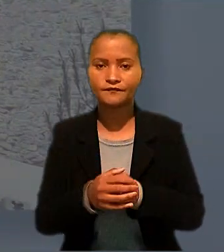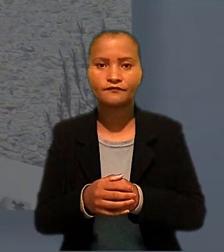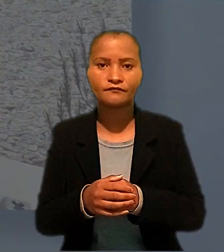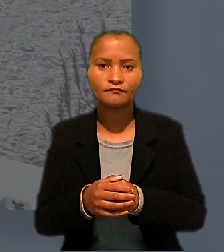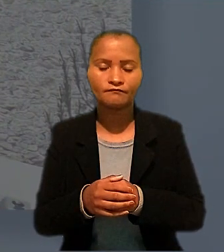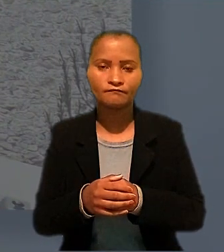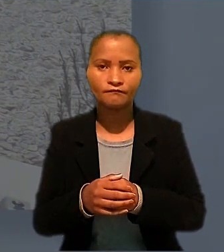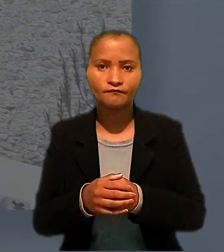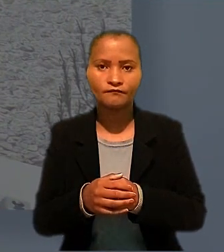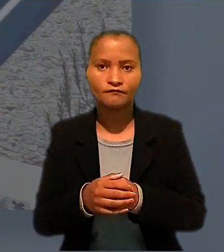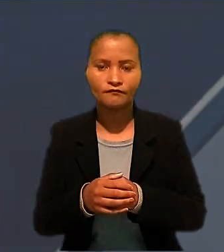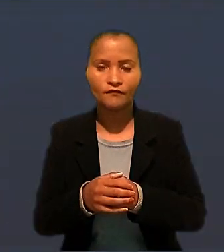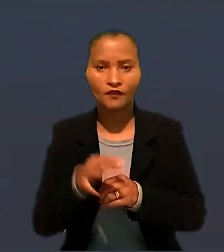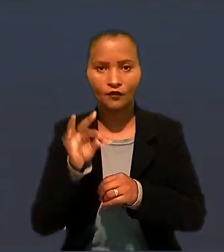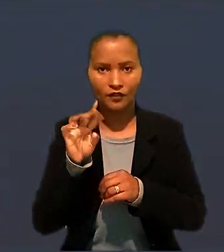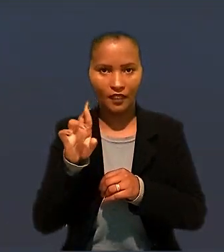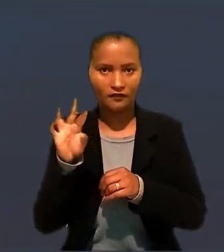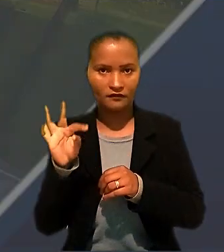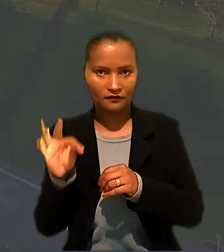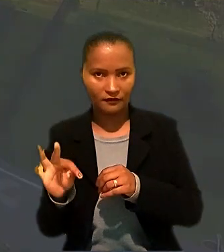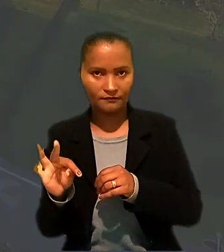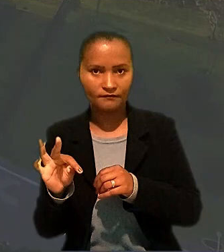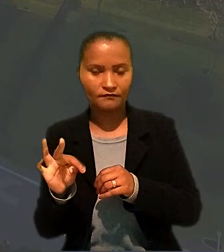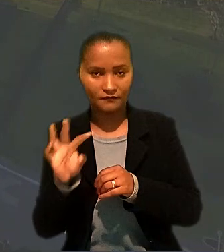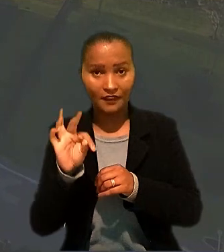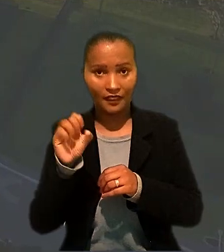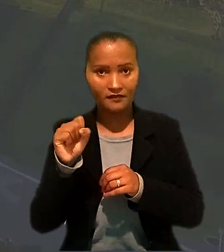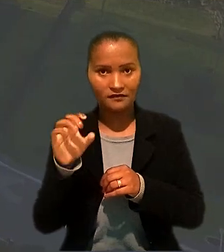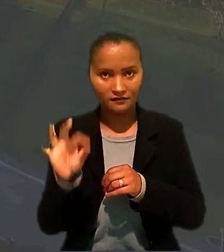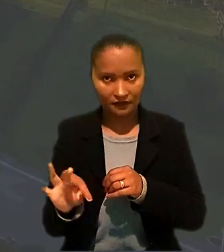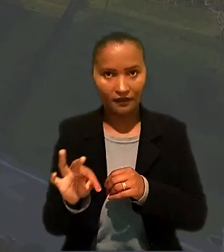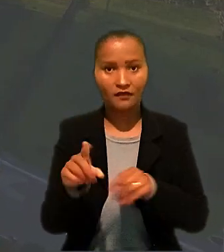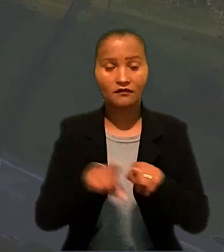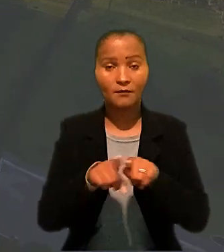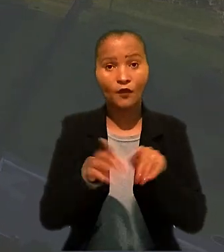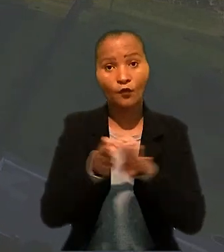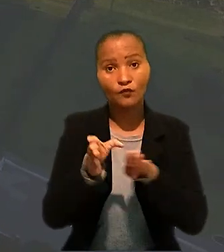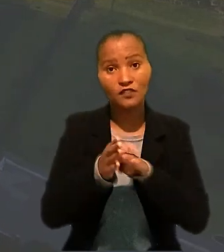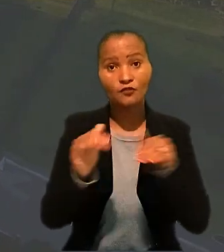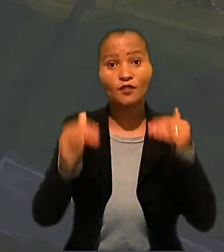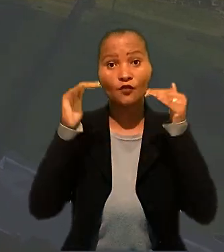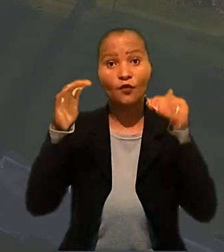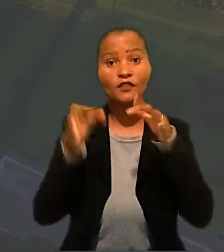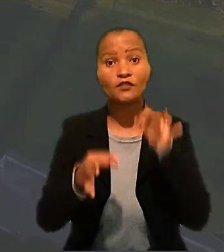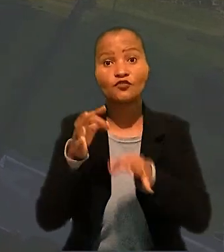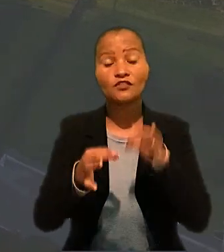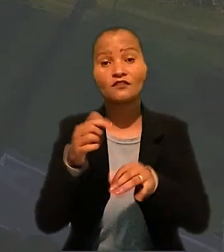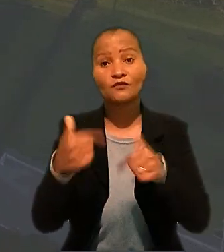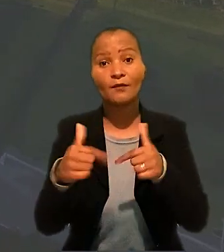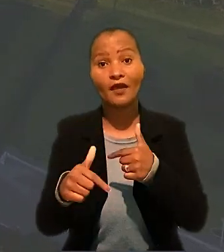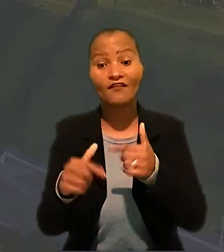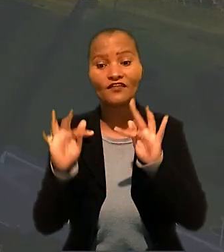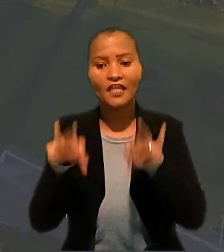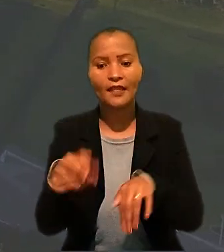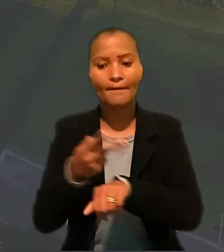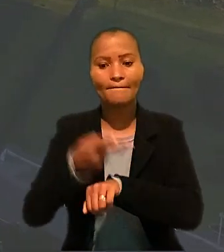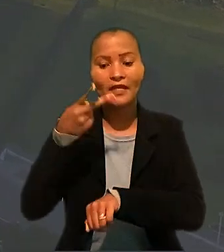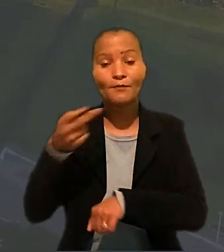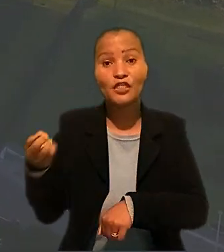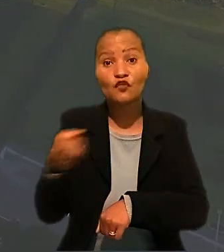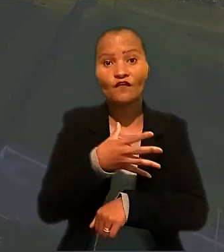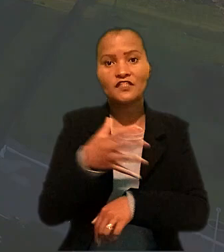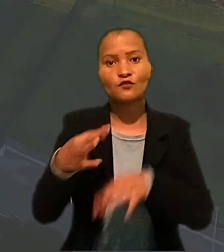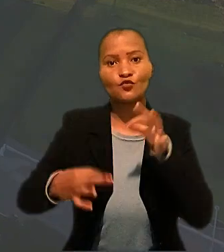ser divulgados. O Tribunal Superior do Trabalho e o Conselho Superior da Justiça do Trabalho são finalistas